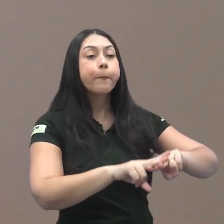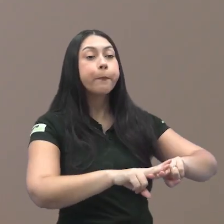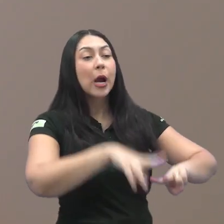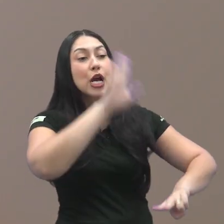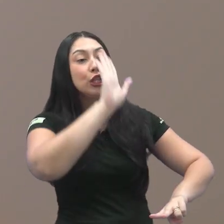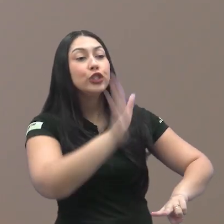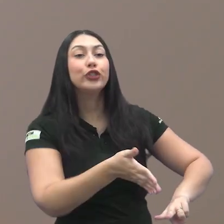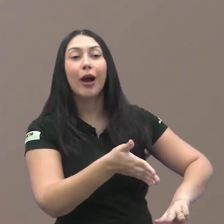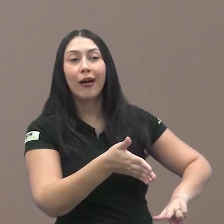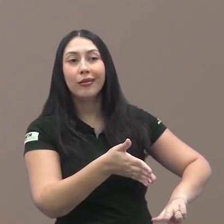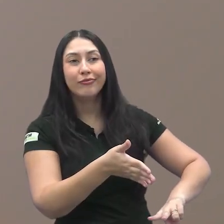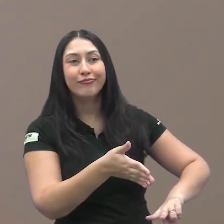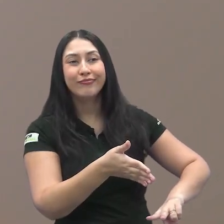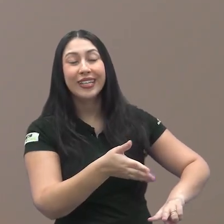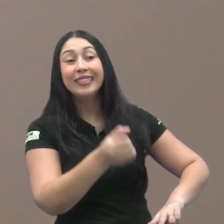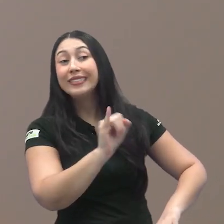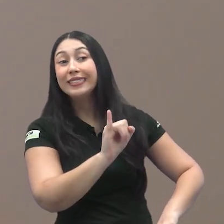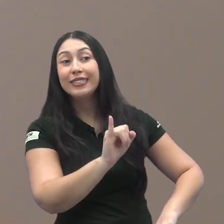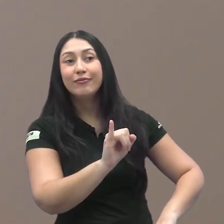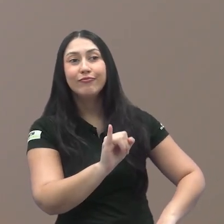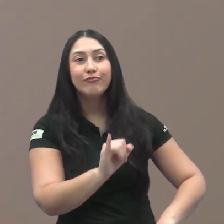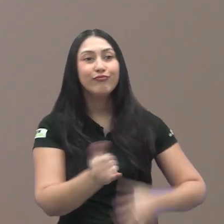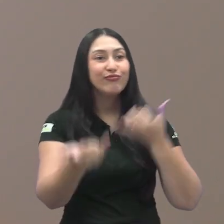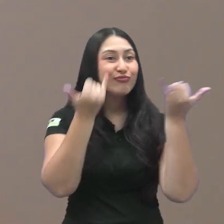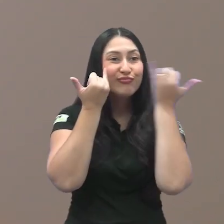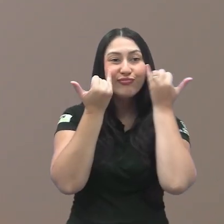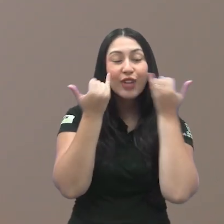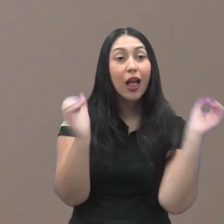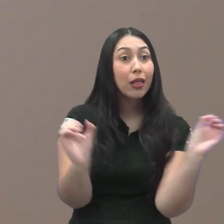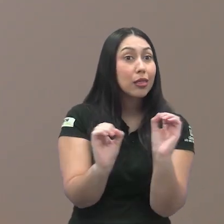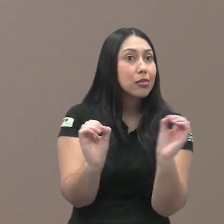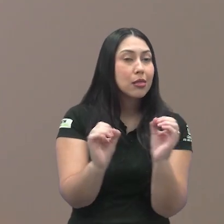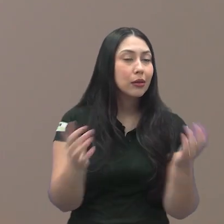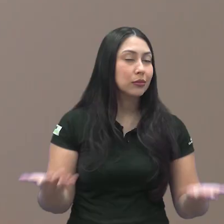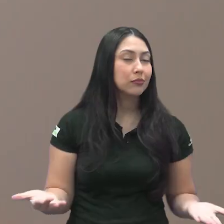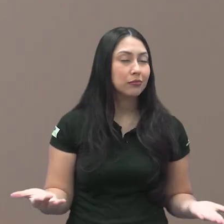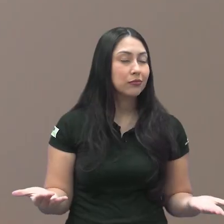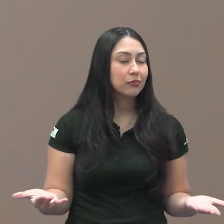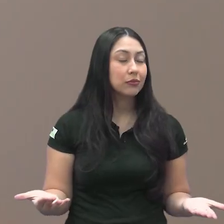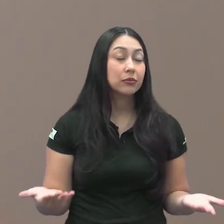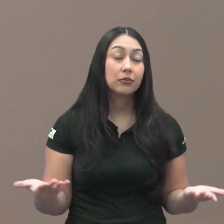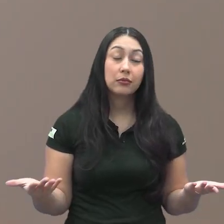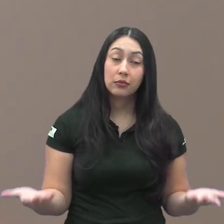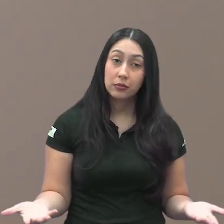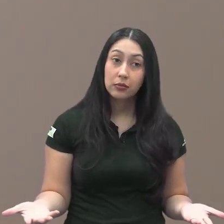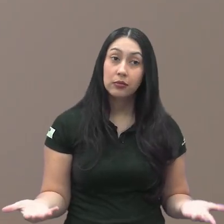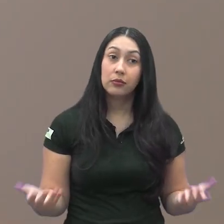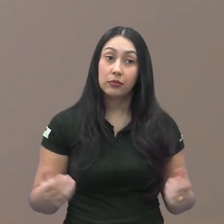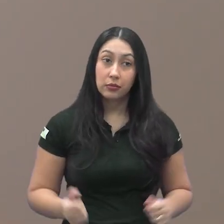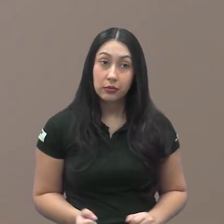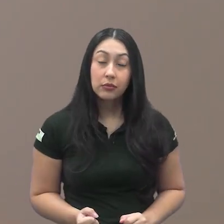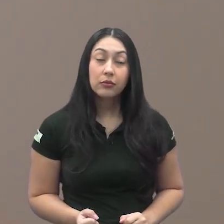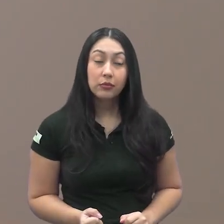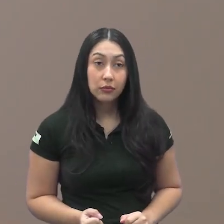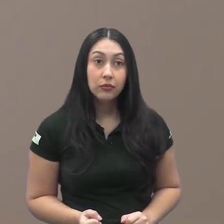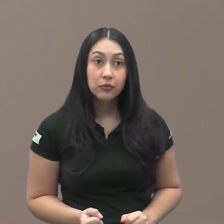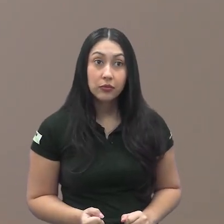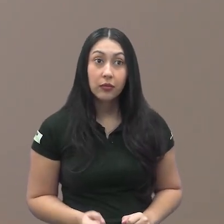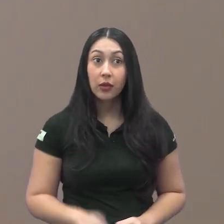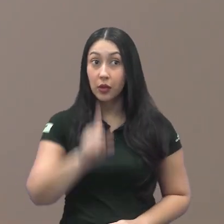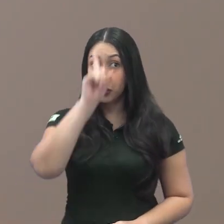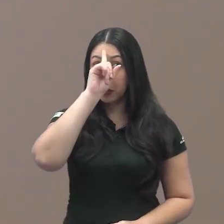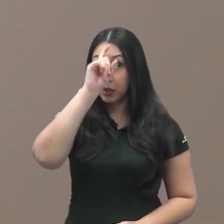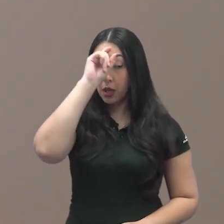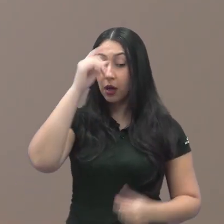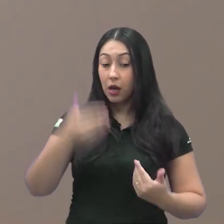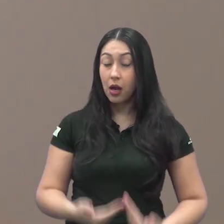pessoa em flagrante, quer dizer, prender um agressor, se eu não tenho informação de como que essa vítima está. Então,